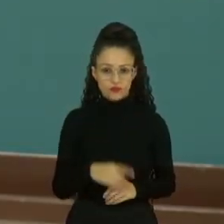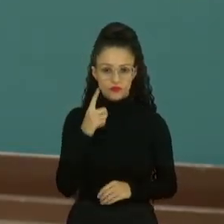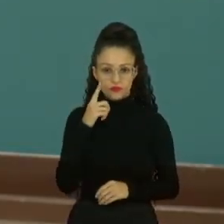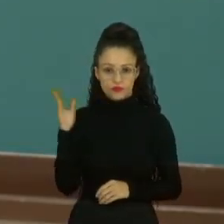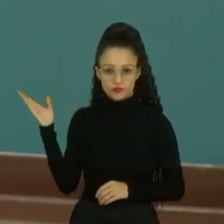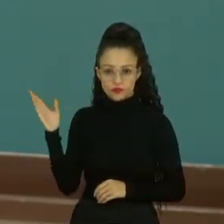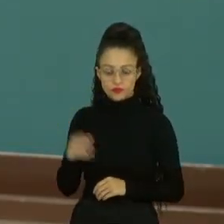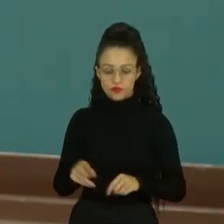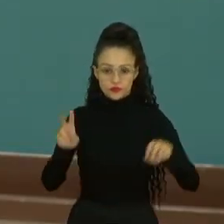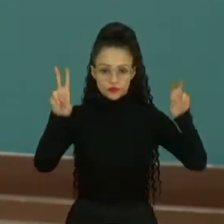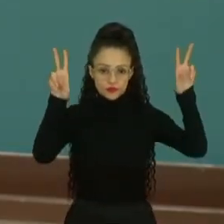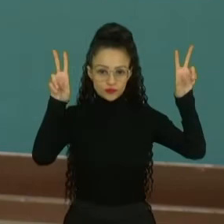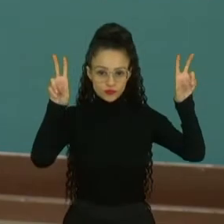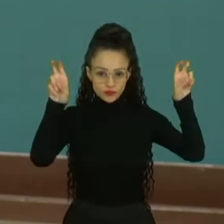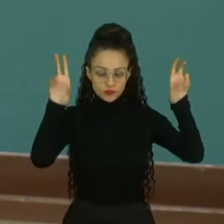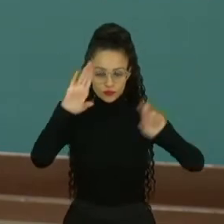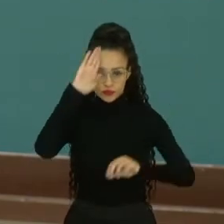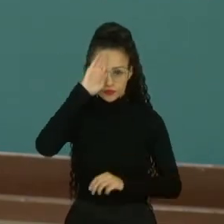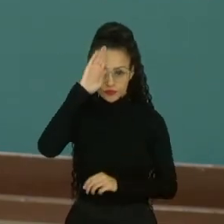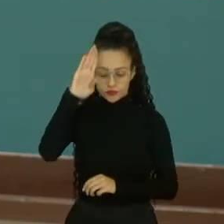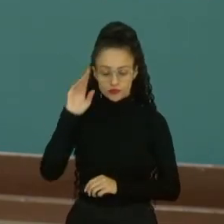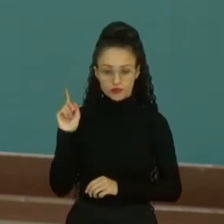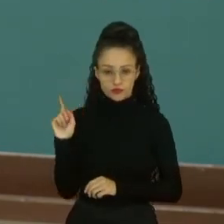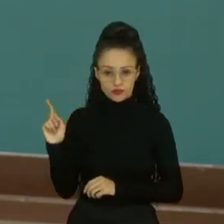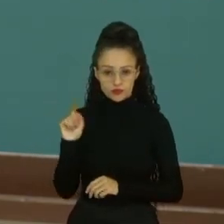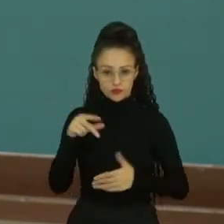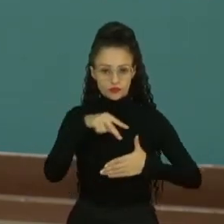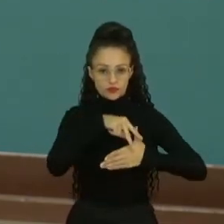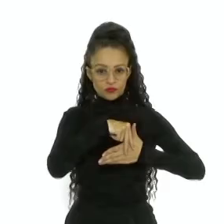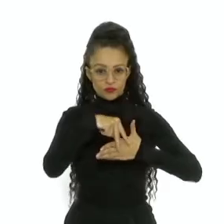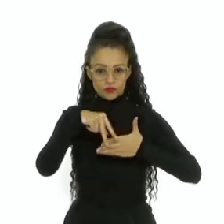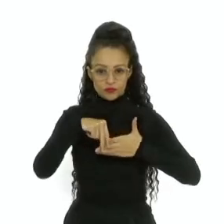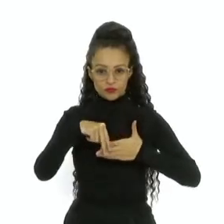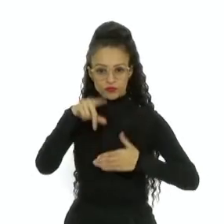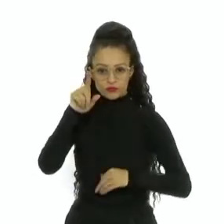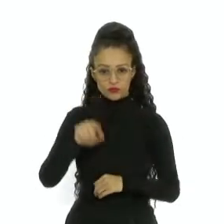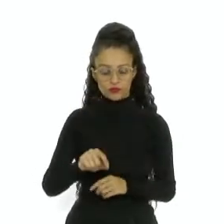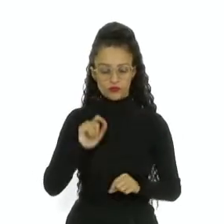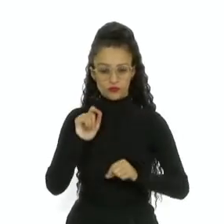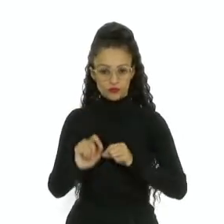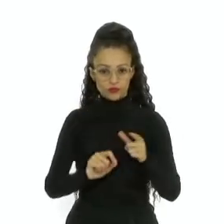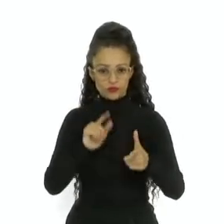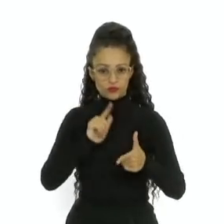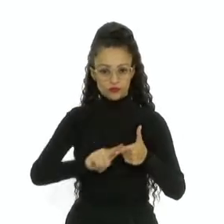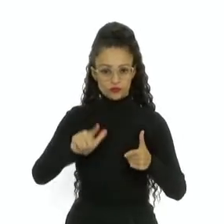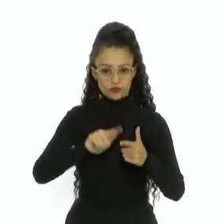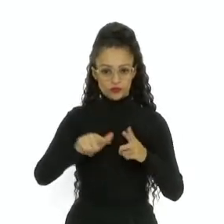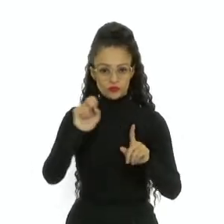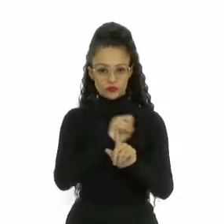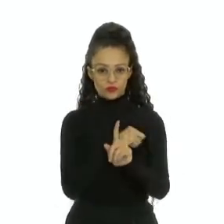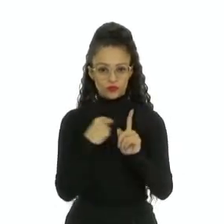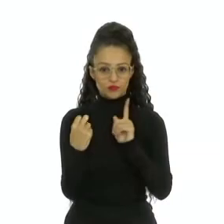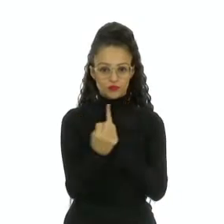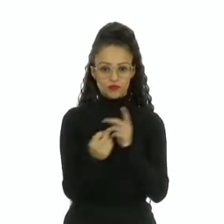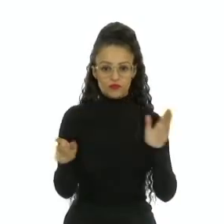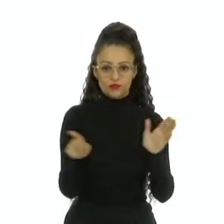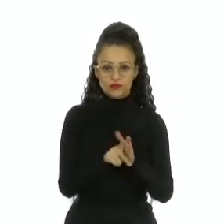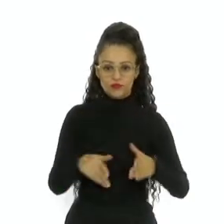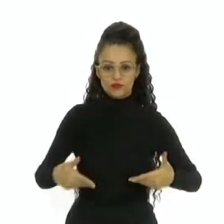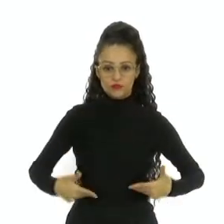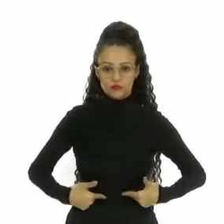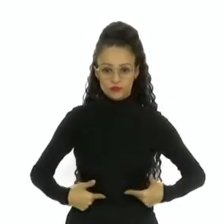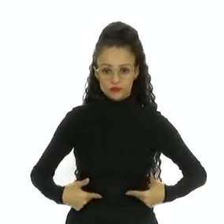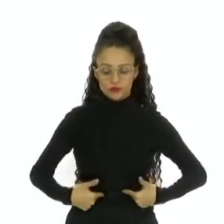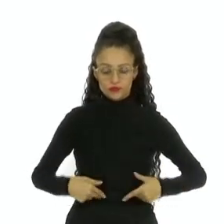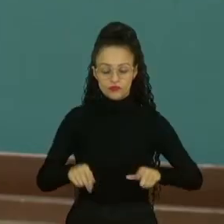lá. Então o tema central, né, que é o principal, é o problema social da fome e